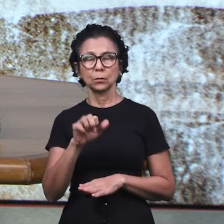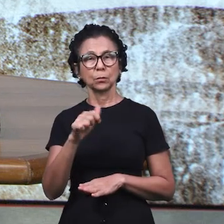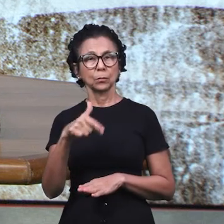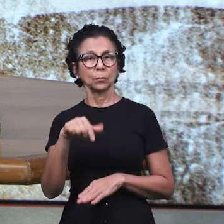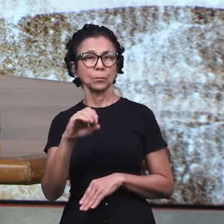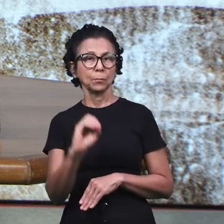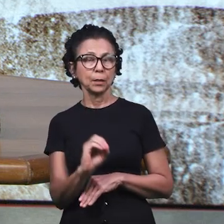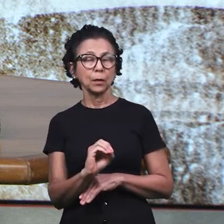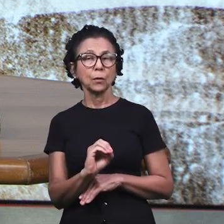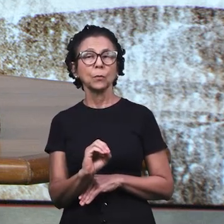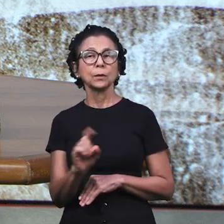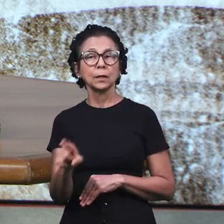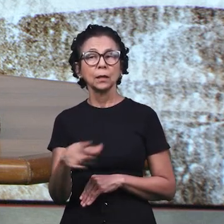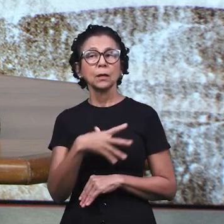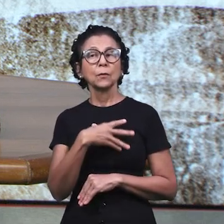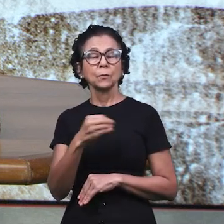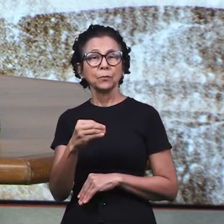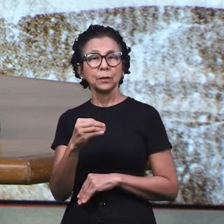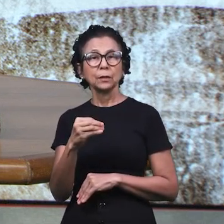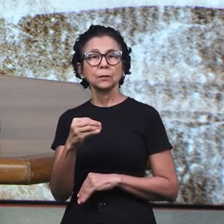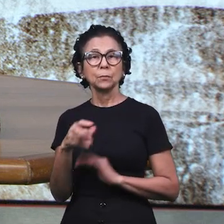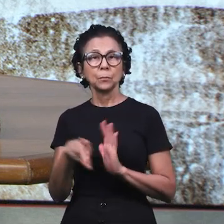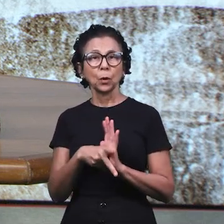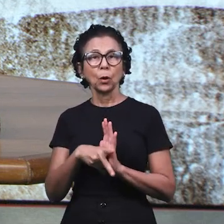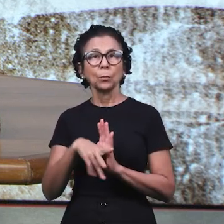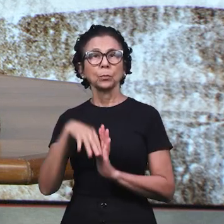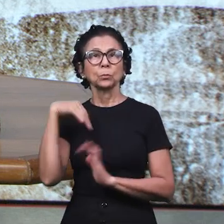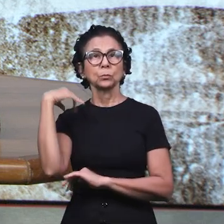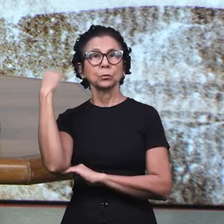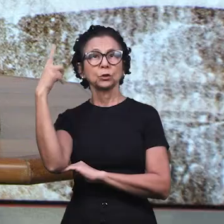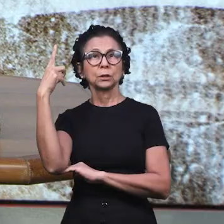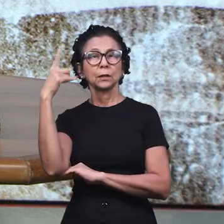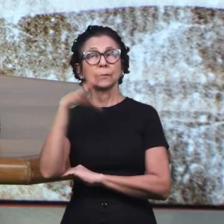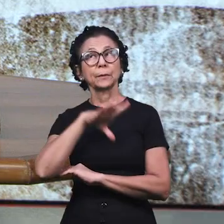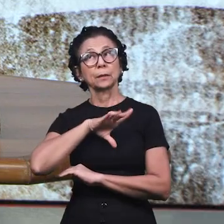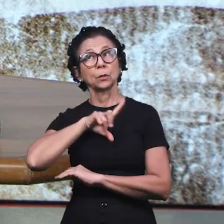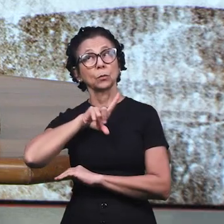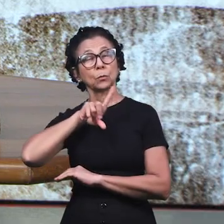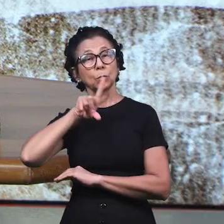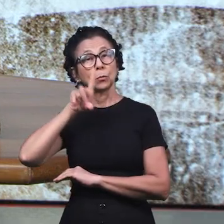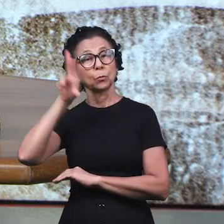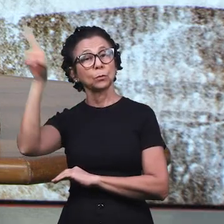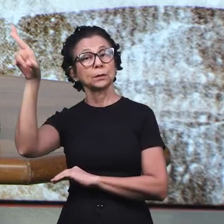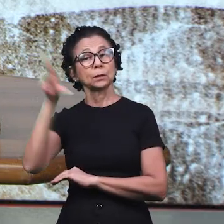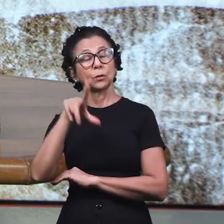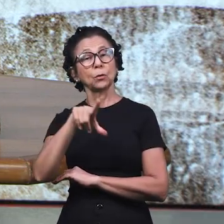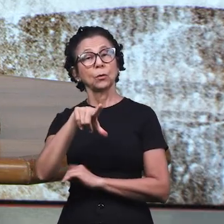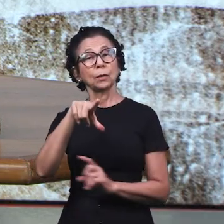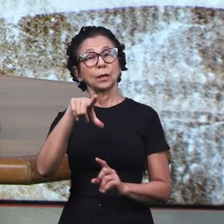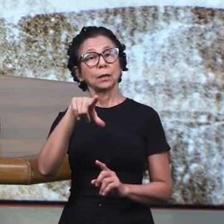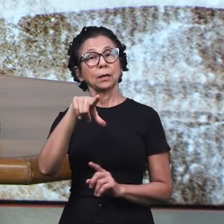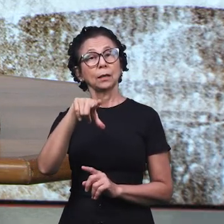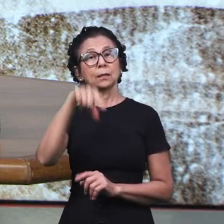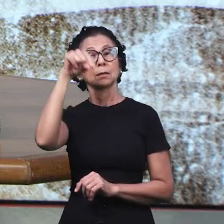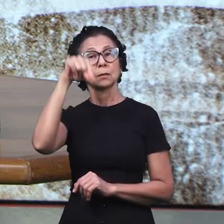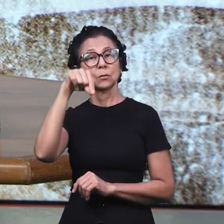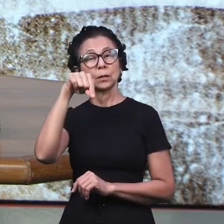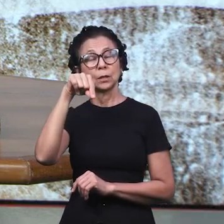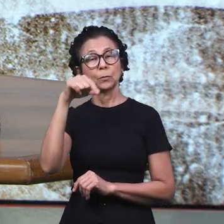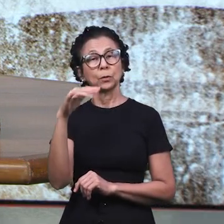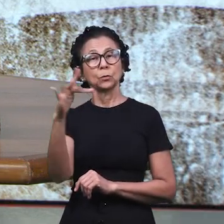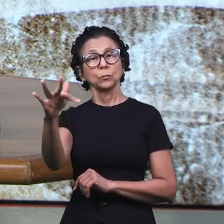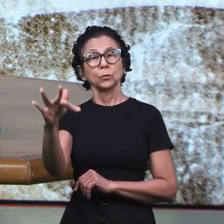posteriormente, que é o filho de Davi, escolhido pelo Senhor para suceder a Davi